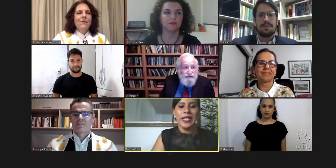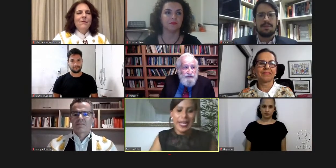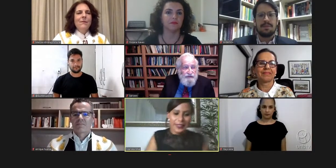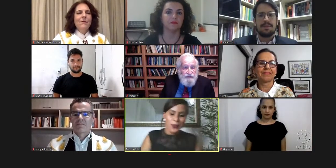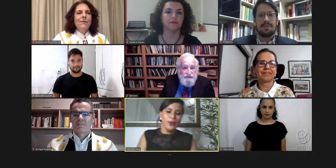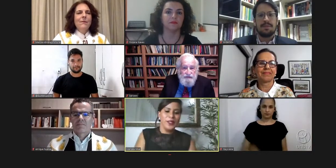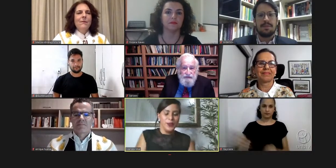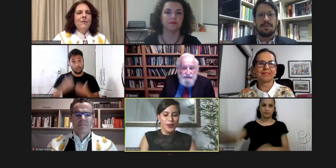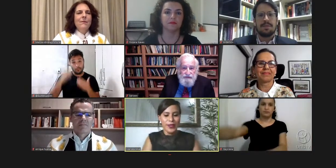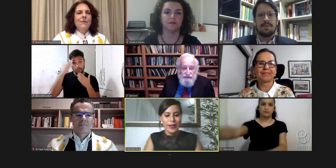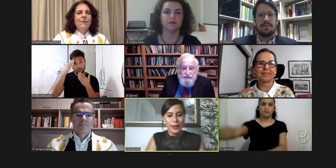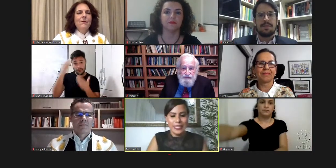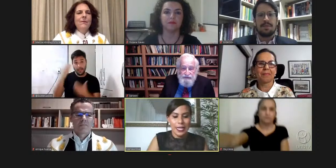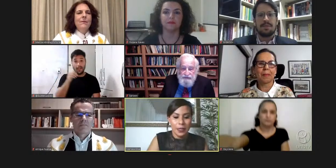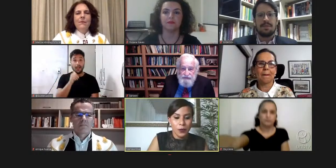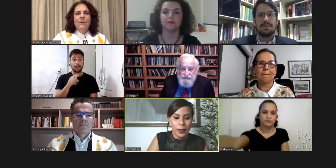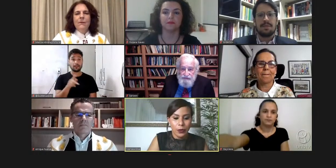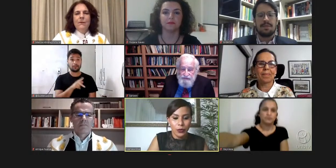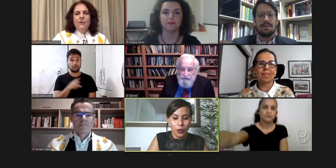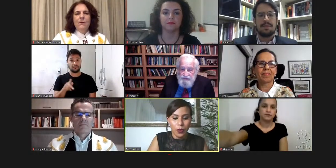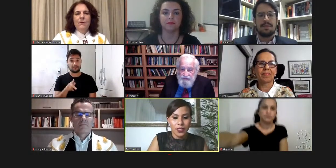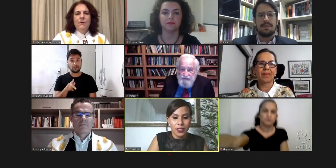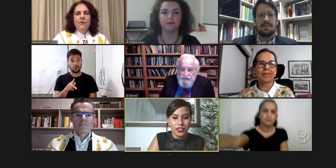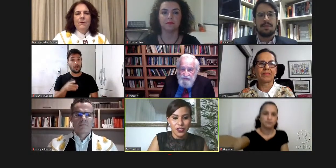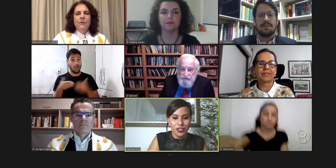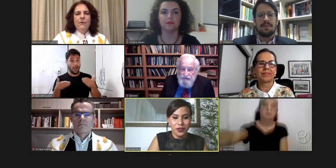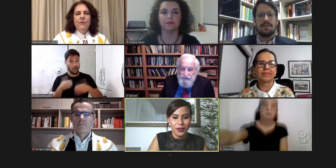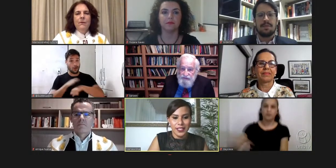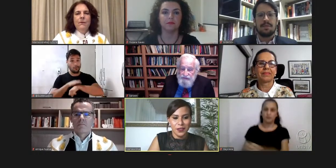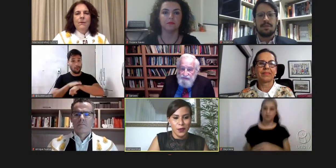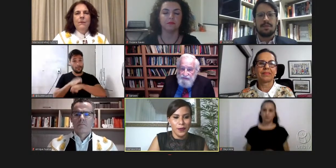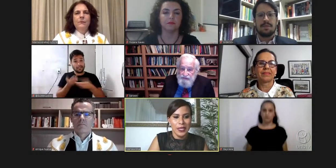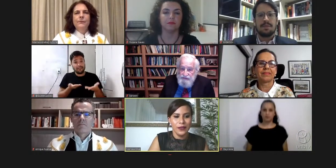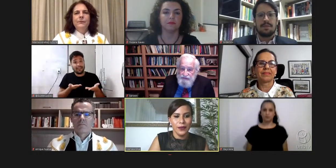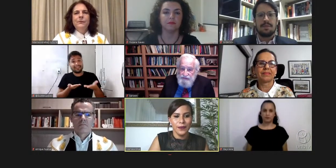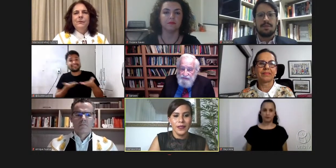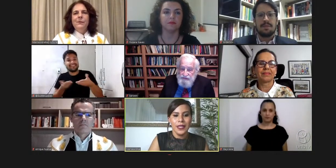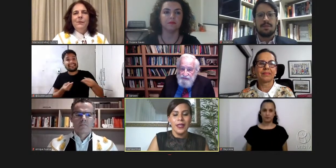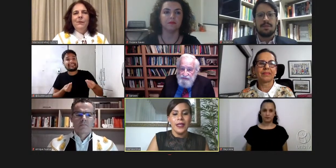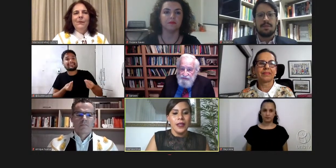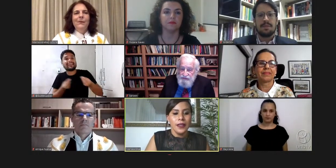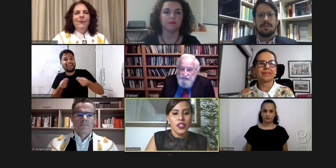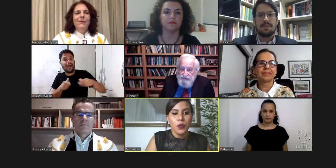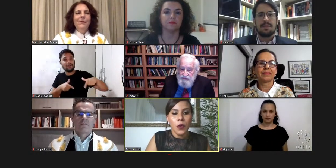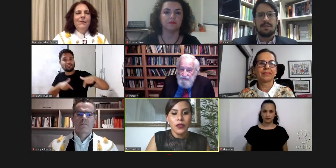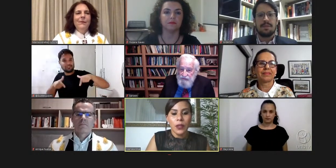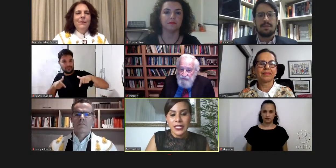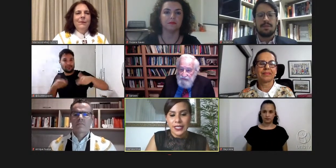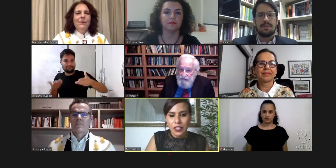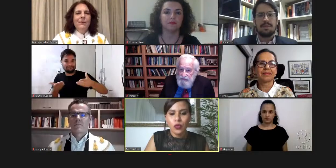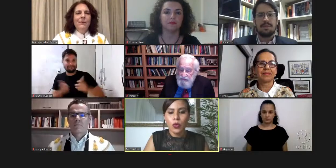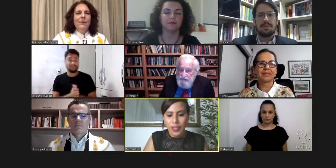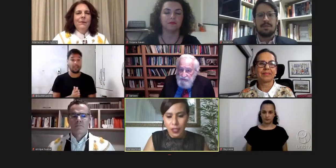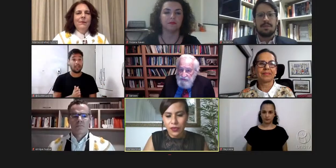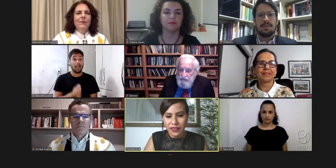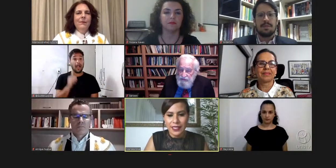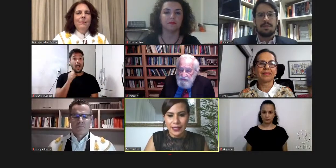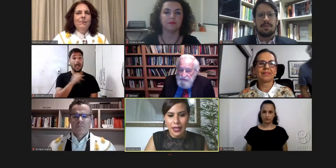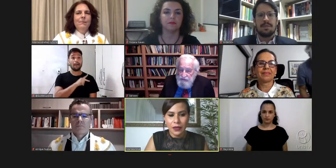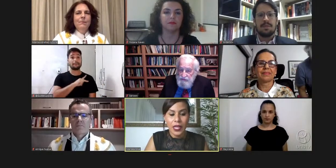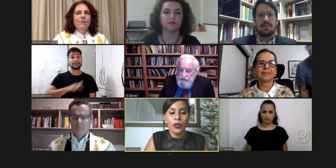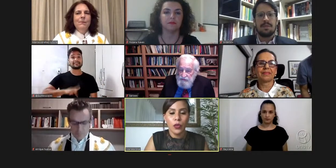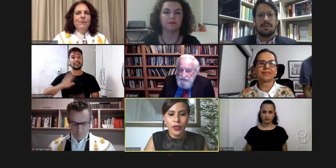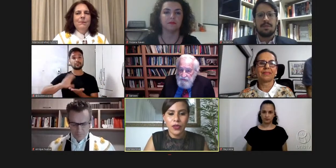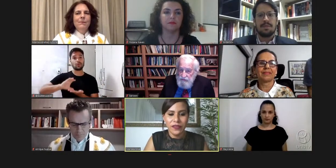Muito obrigada, professora. Passaremos para a outorga de título neste momento. Neste momento, a presidente do Conselho